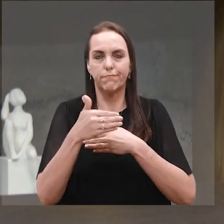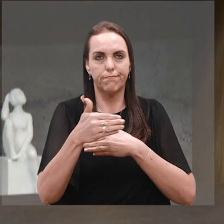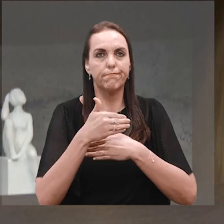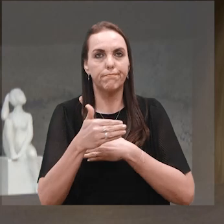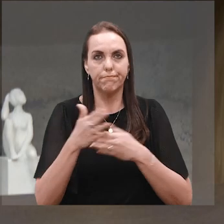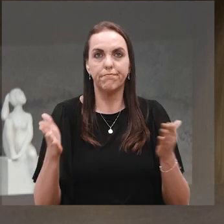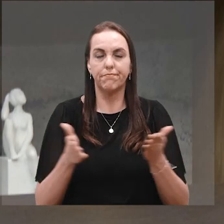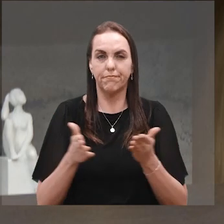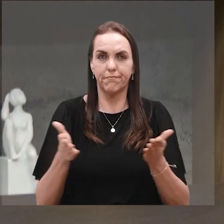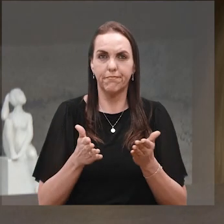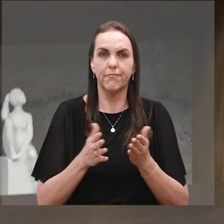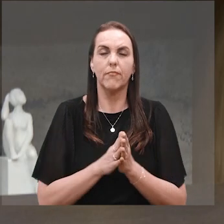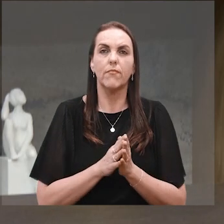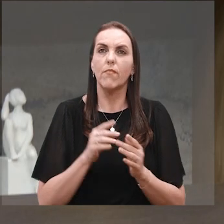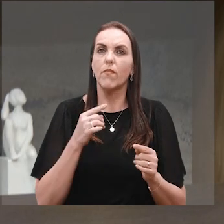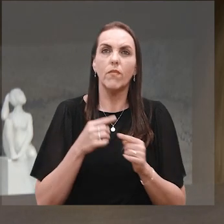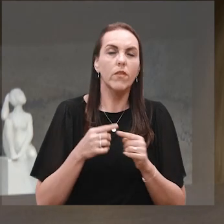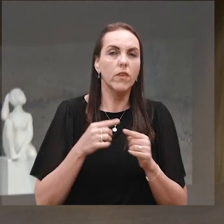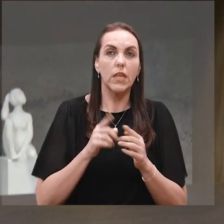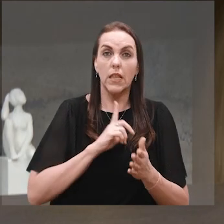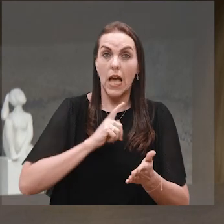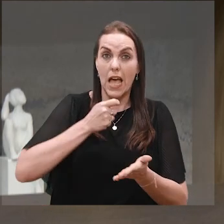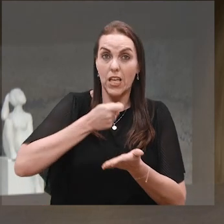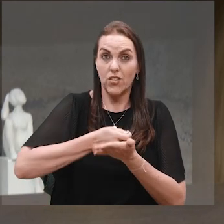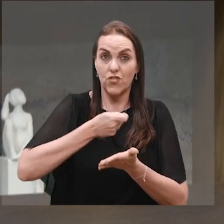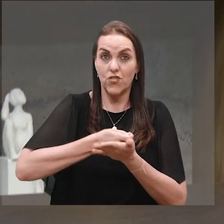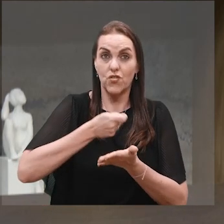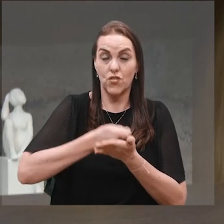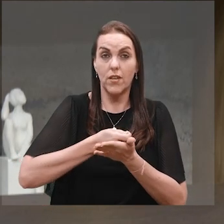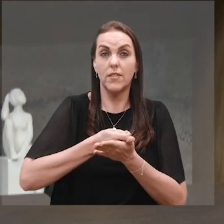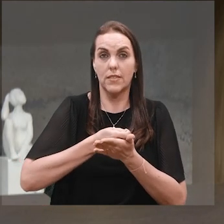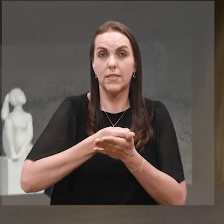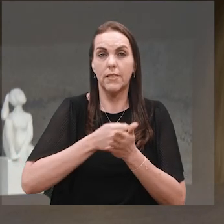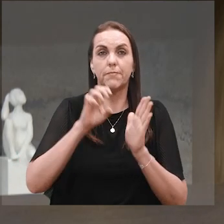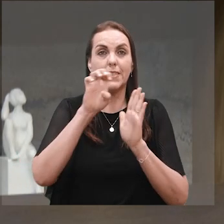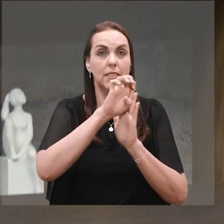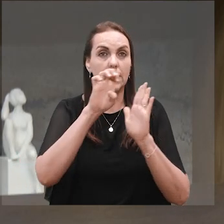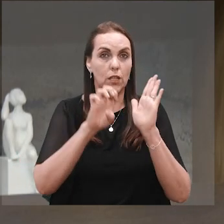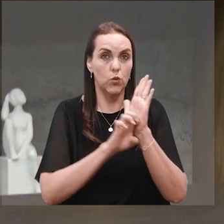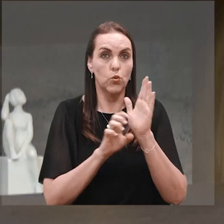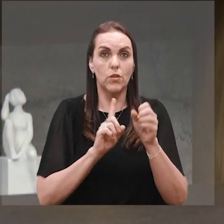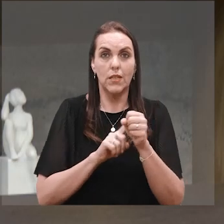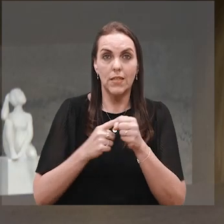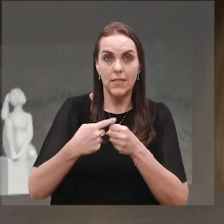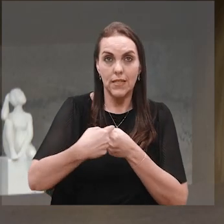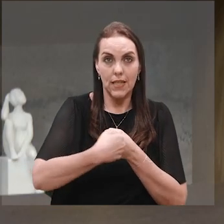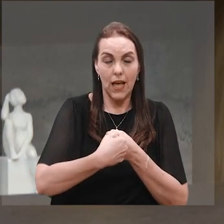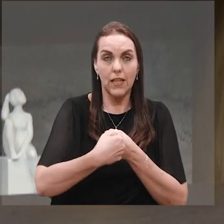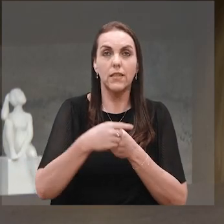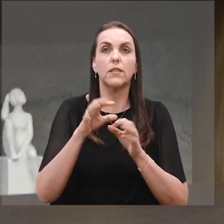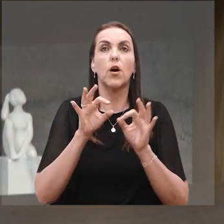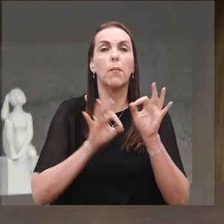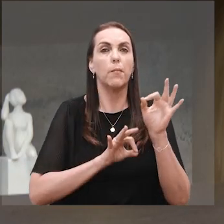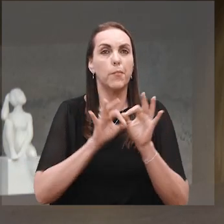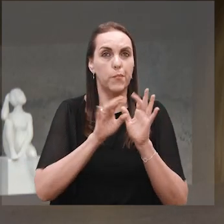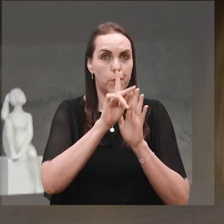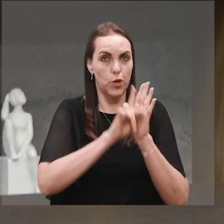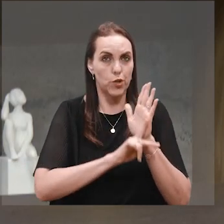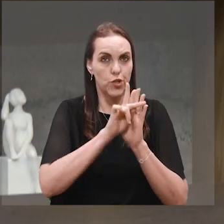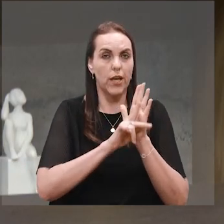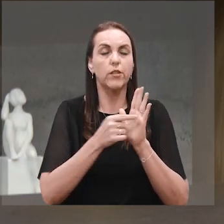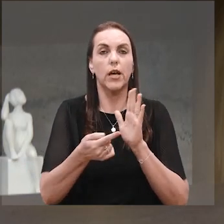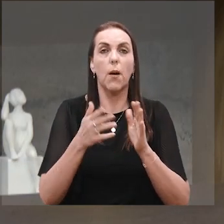decorrer desta legislatura, até por se tratar de uma exigência do Estatuto das Cidades, aportará o projeto aqui em algum momento